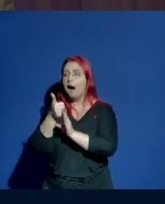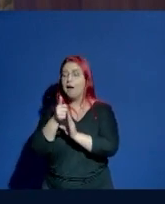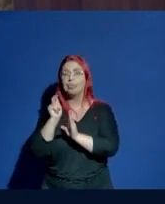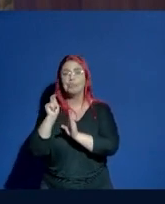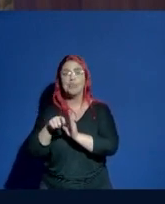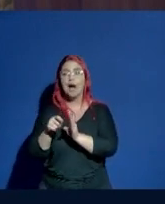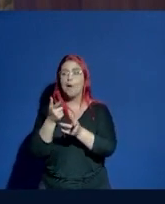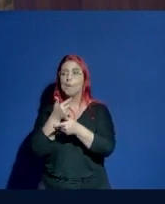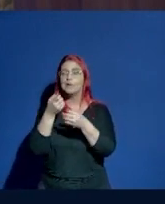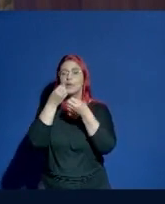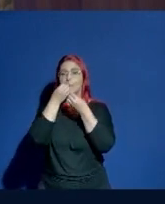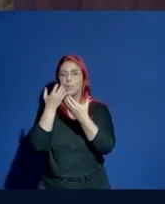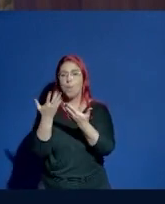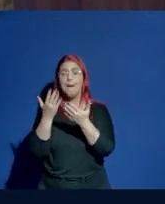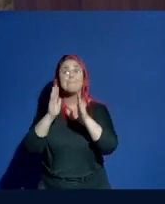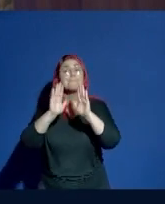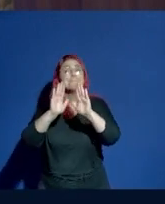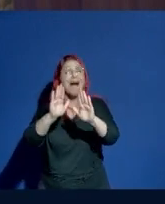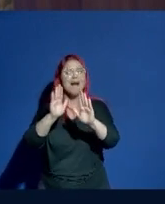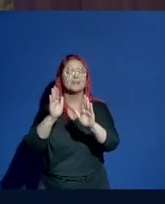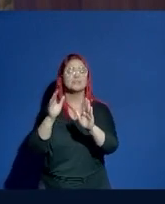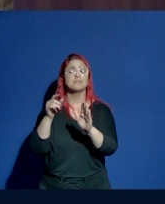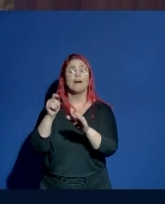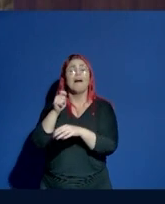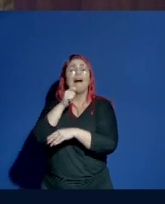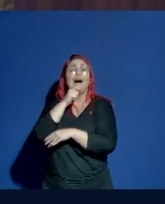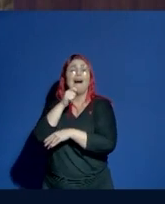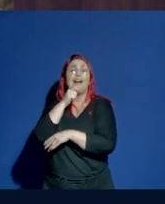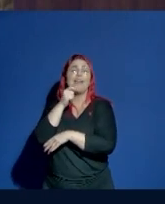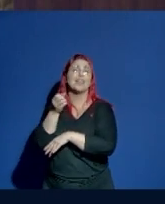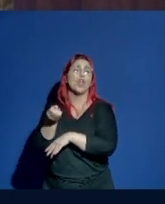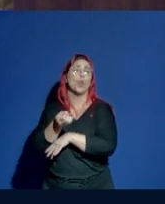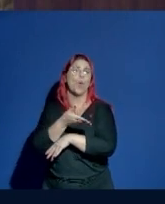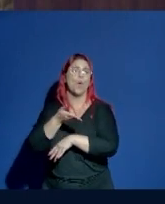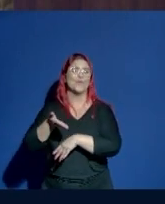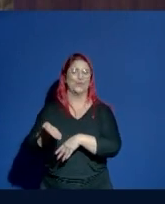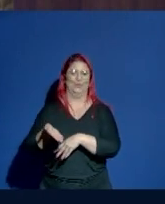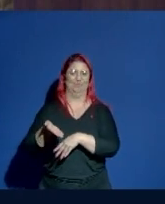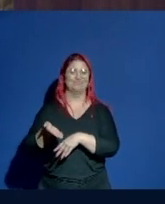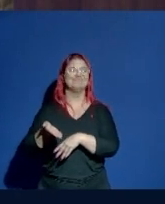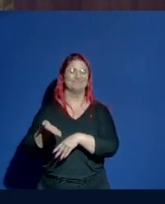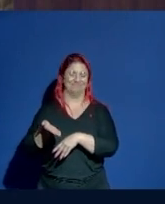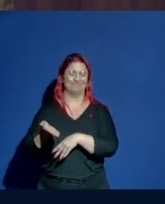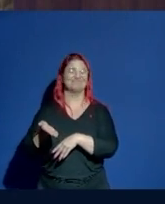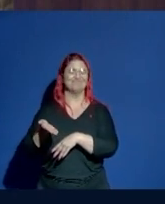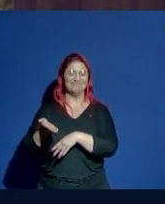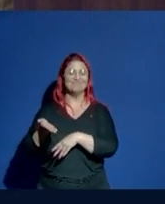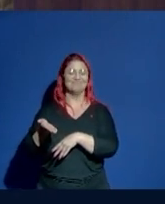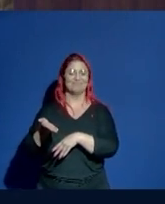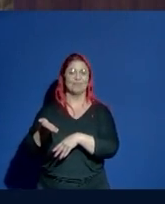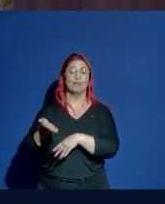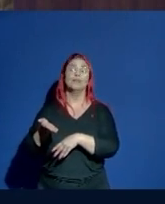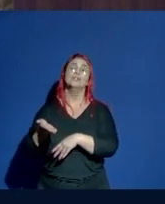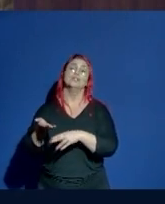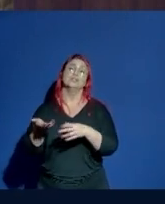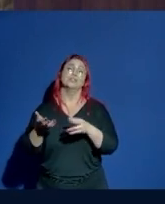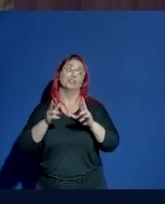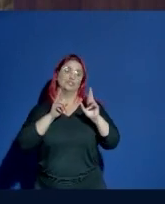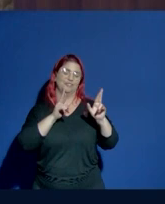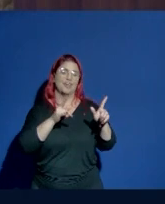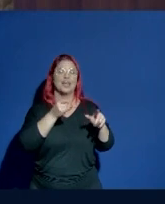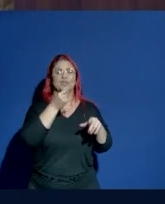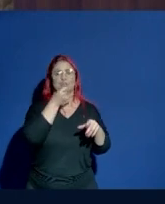um benefício. Ao mesmo tempo, é um setor que ainda é muito imaturo. Né? Quando a gente olha para o setor de nutrição, e a gente